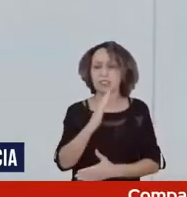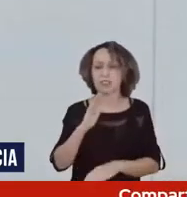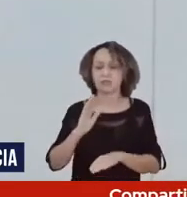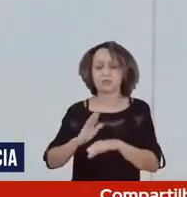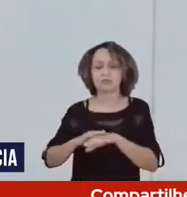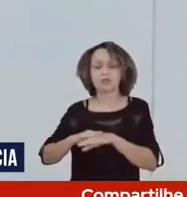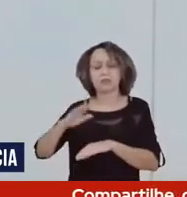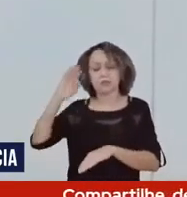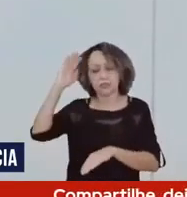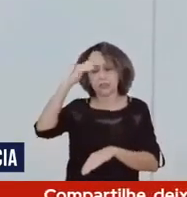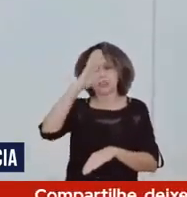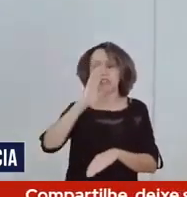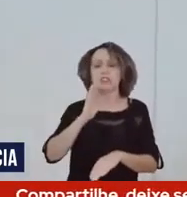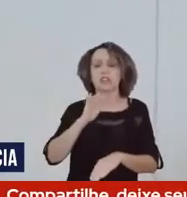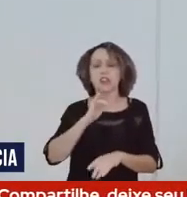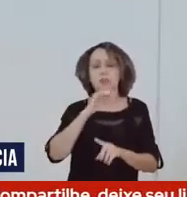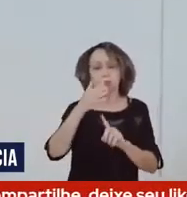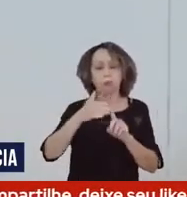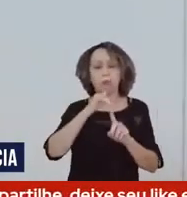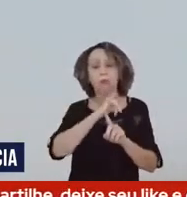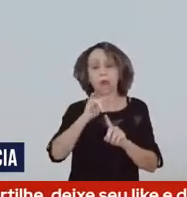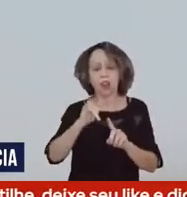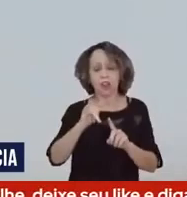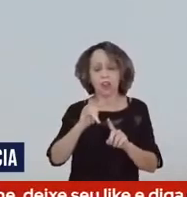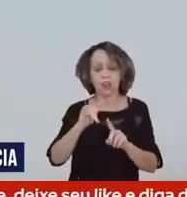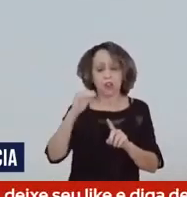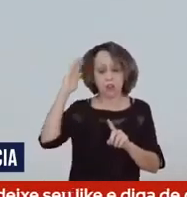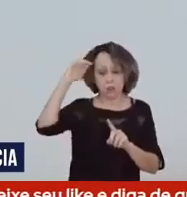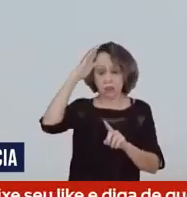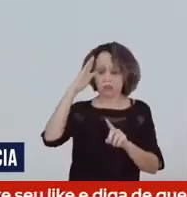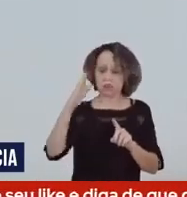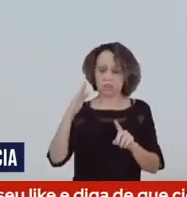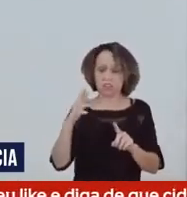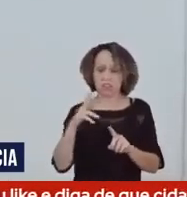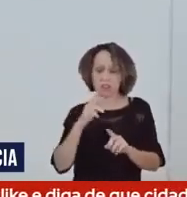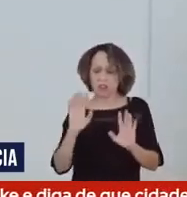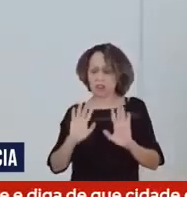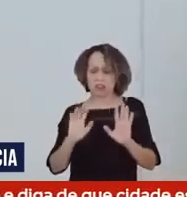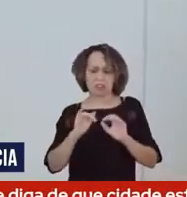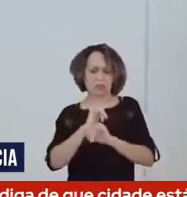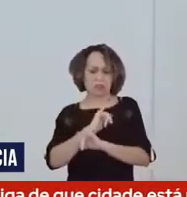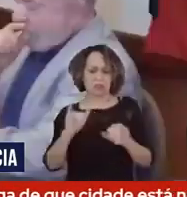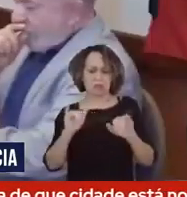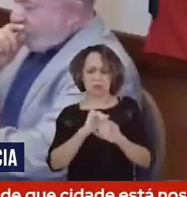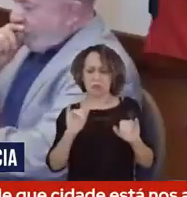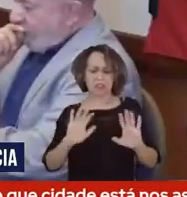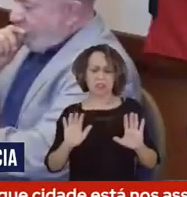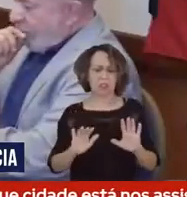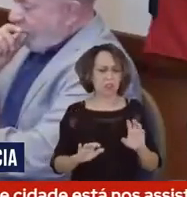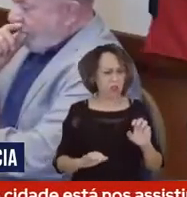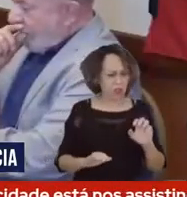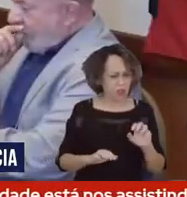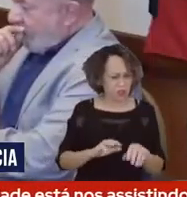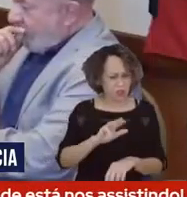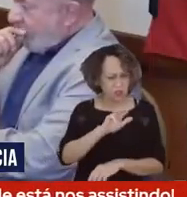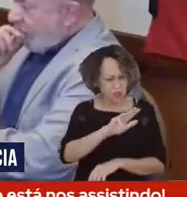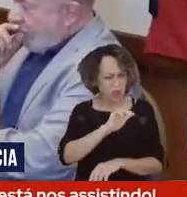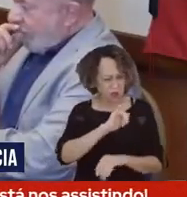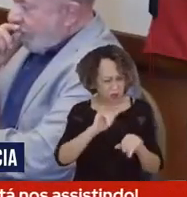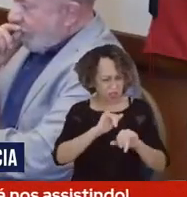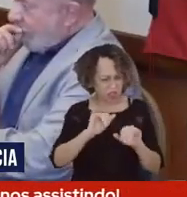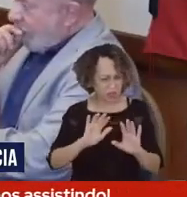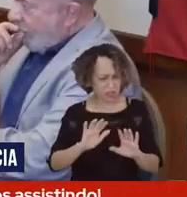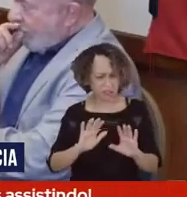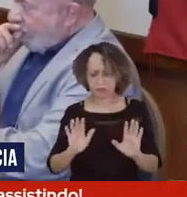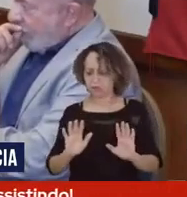fala que não é campanha, só o Lula Palusa é campanha, de que vai perder uma batalha, mas não a guerra, já